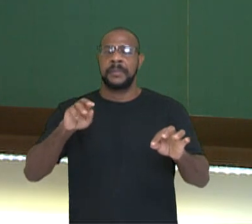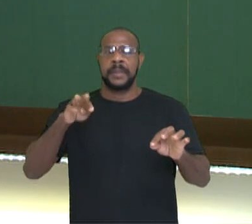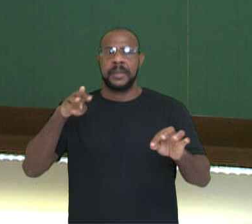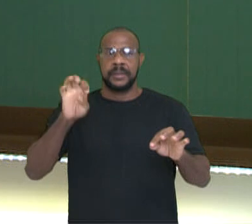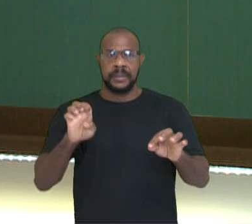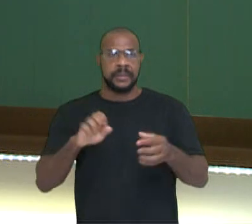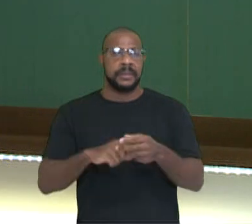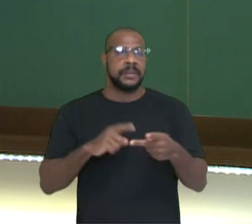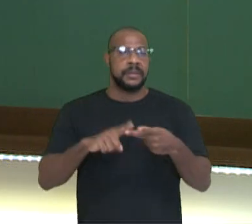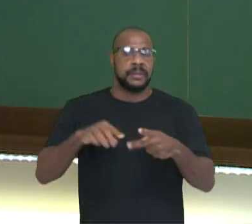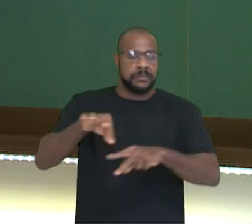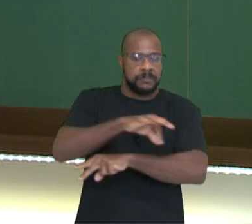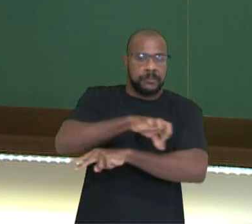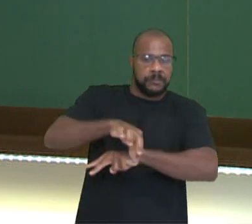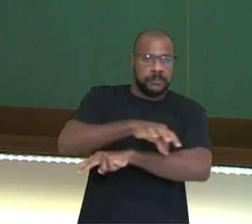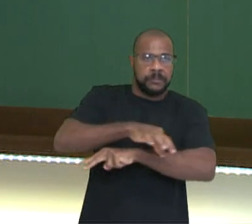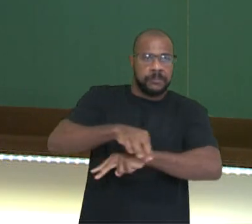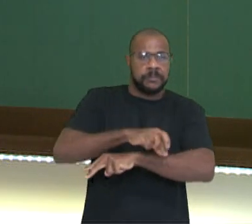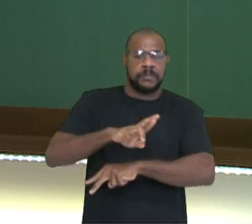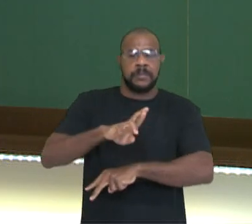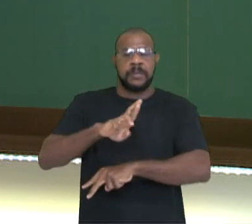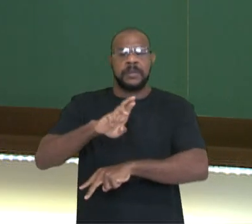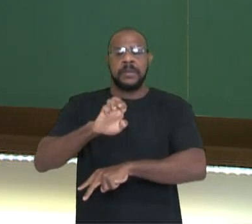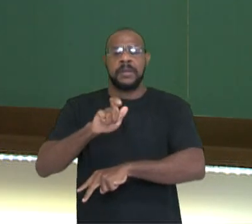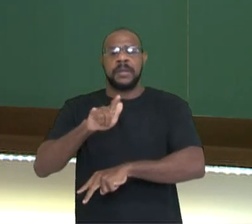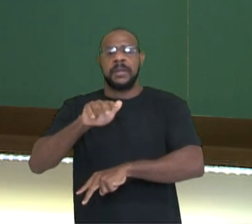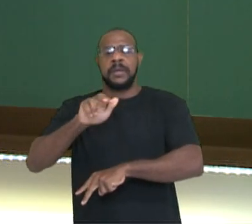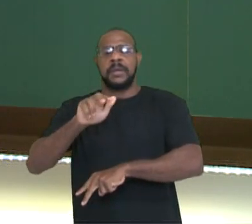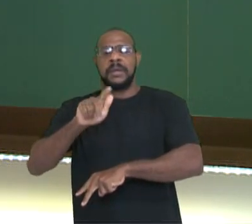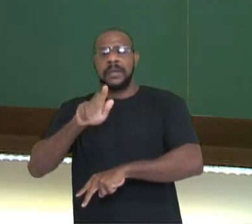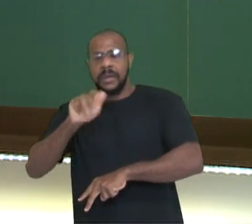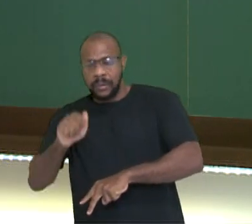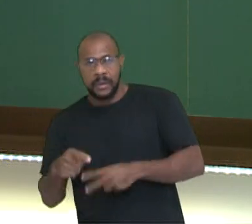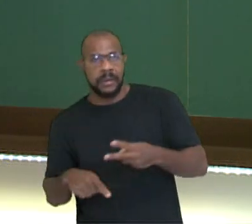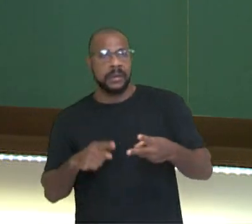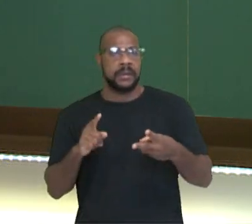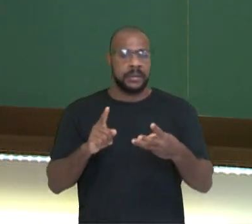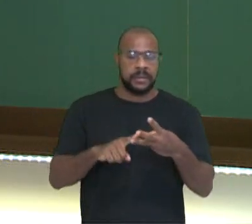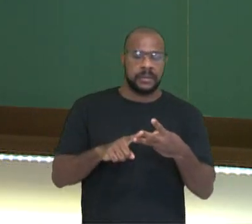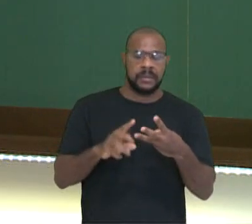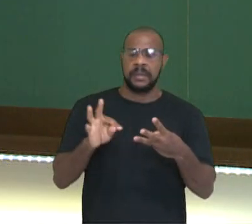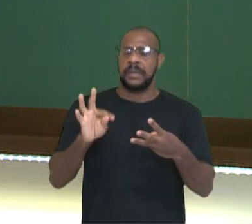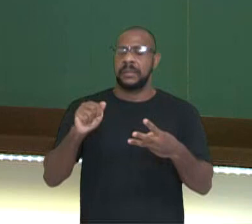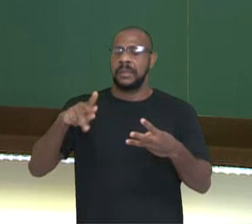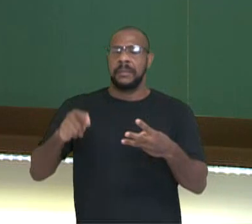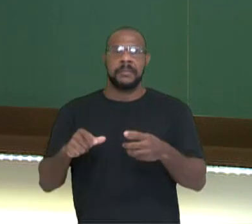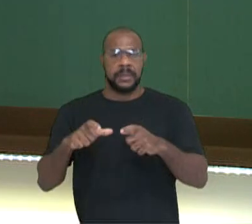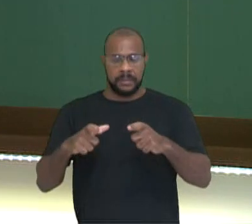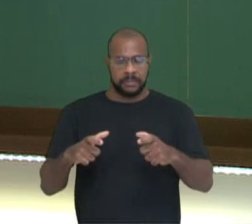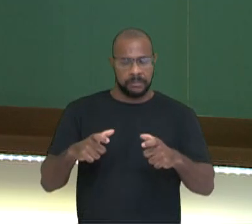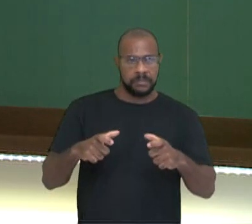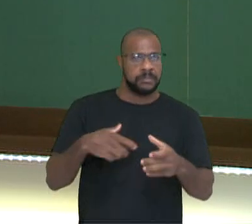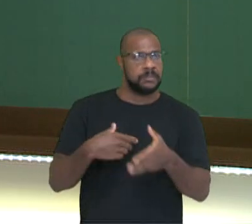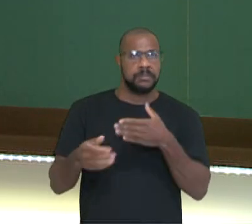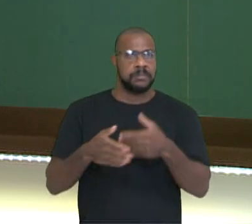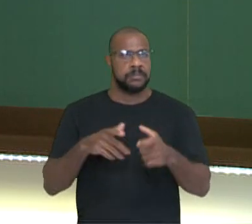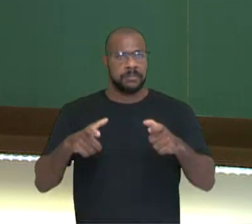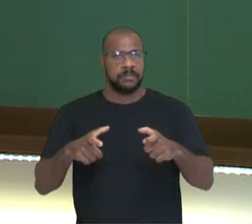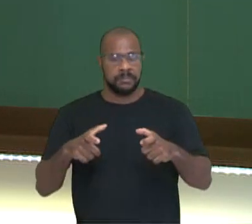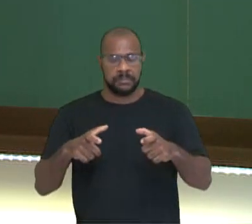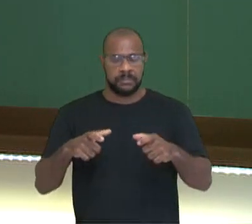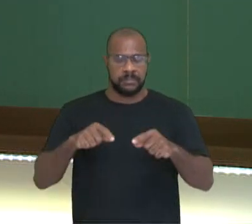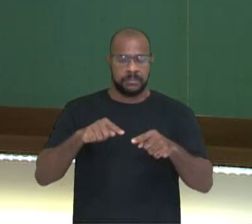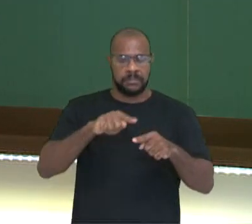uma régua, não precisa ser de 30 centímetros, tá, gente? Pode ser menor. E uma tampa redonda de qualquer coisa que você tenha em casa